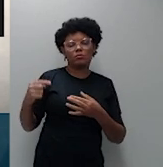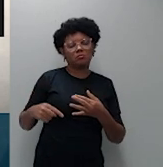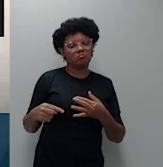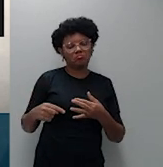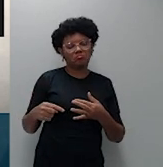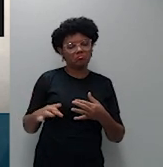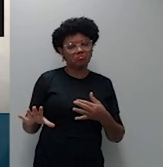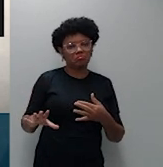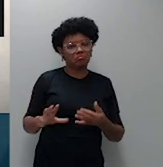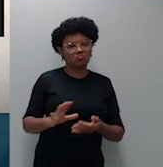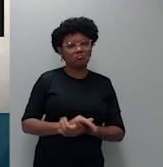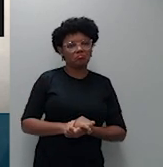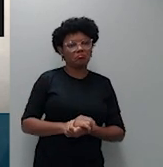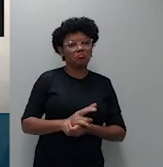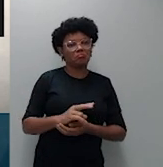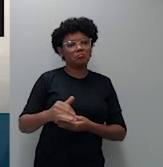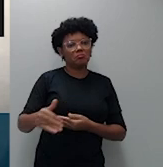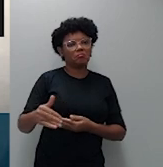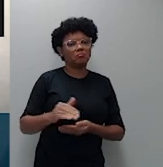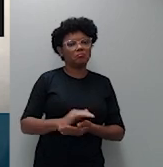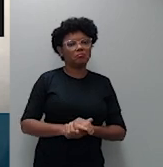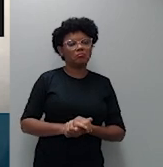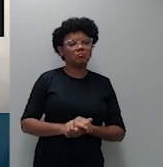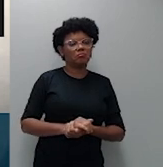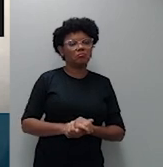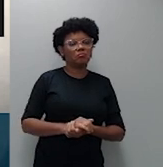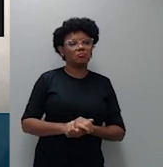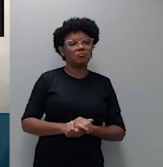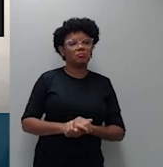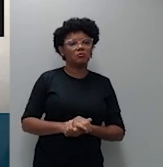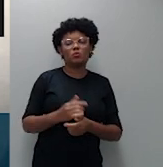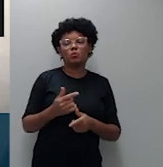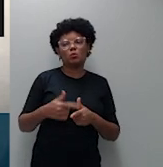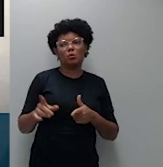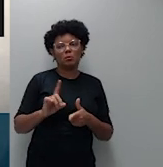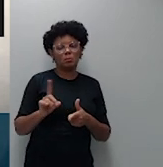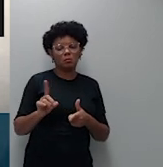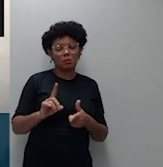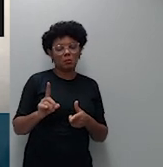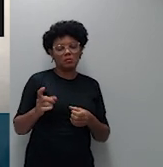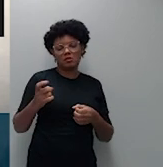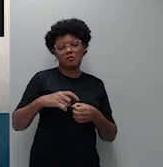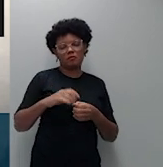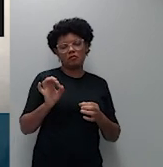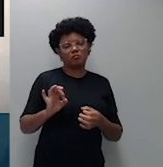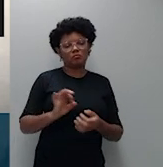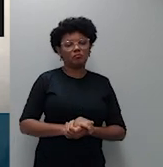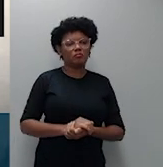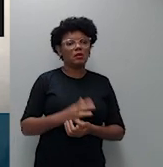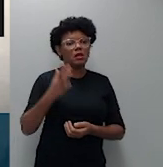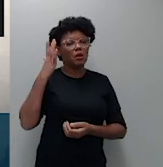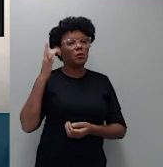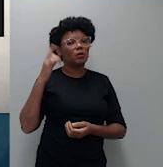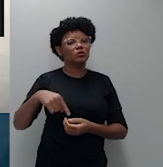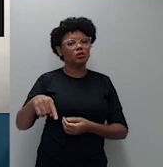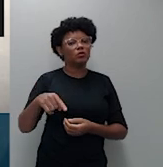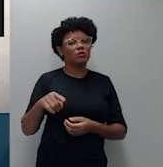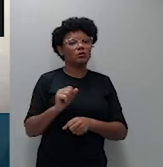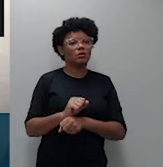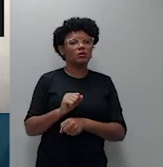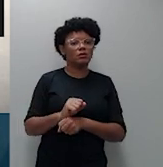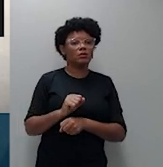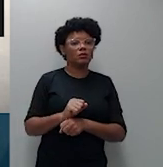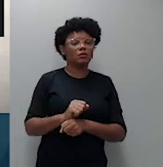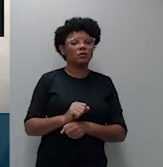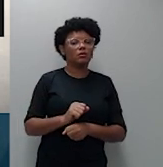eu acho que esse tipo de caso não é tanto problema eu acho que nós iremos aguardar os casos em que